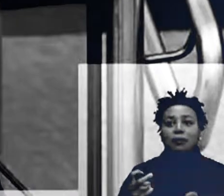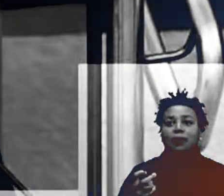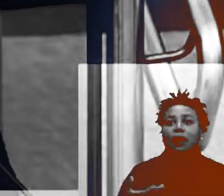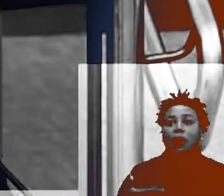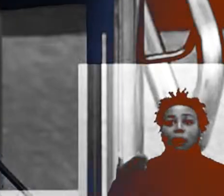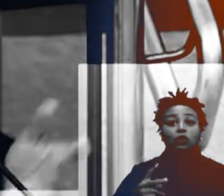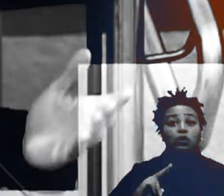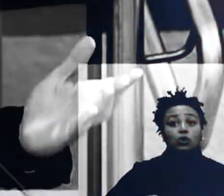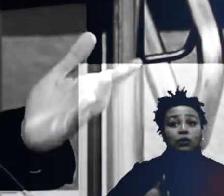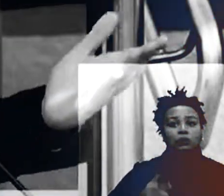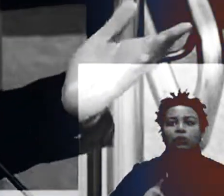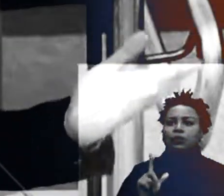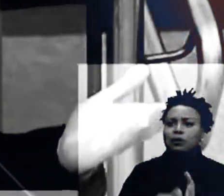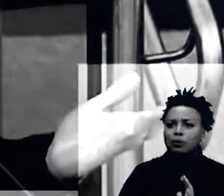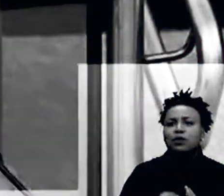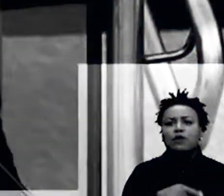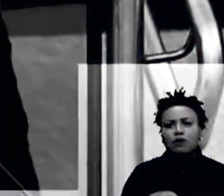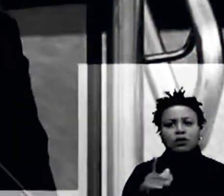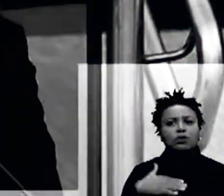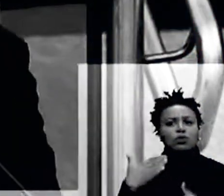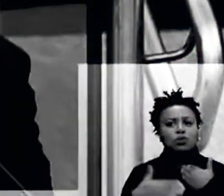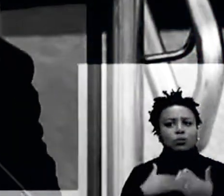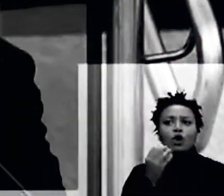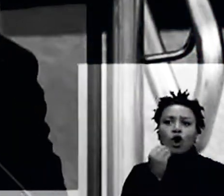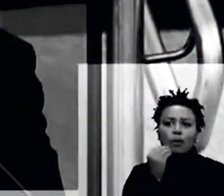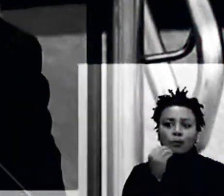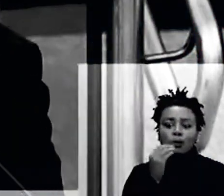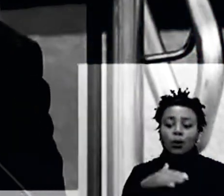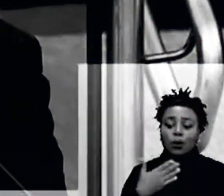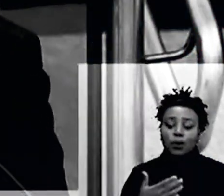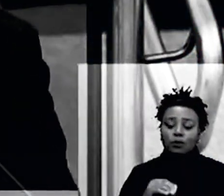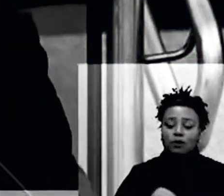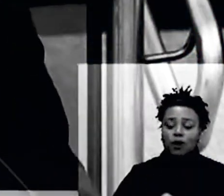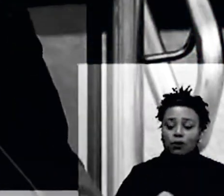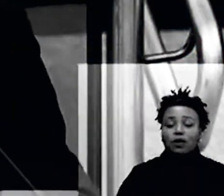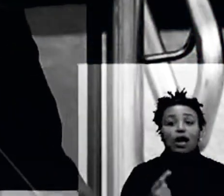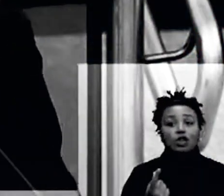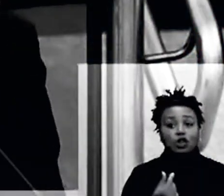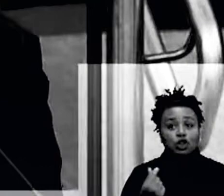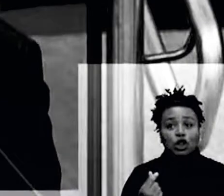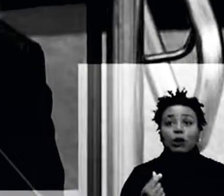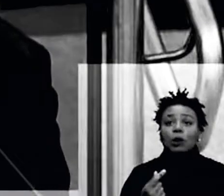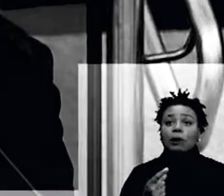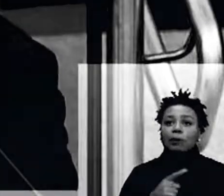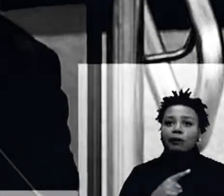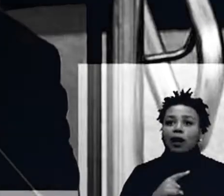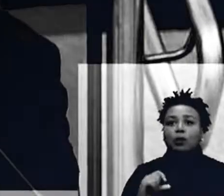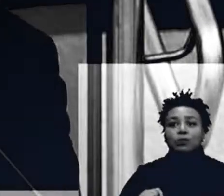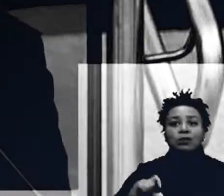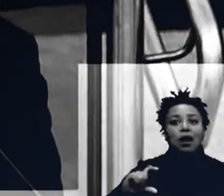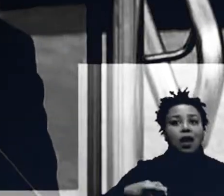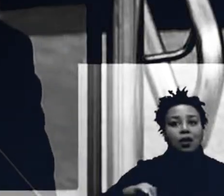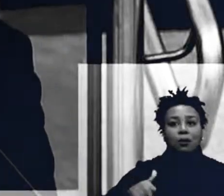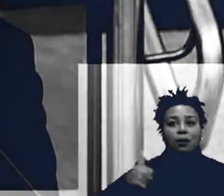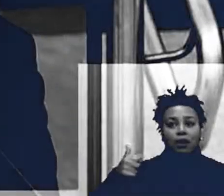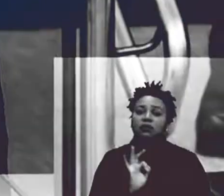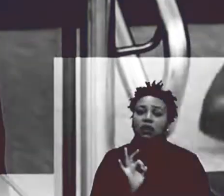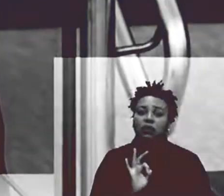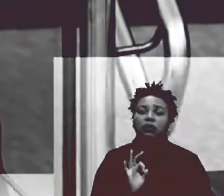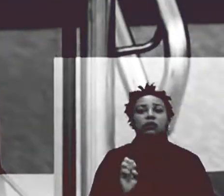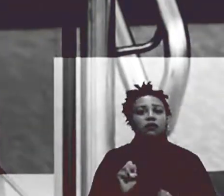de R$2.000. E depois vocês vão se surpreender, obviamente, quando faltar dinheiro para dar uma remuneração maior para quem ganha